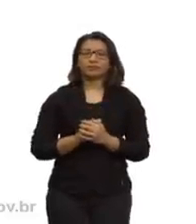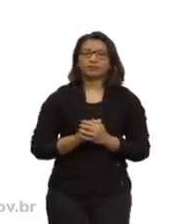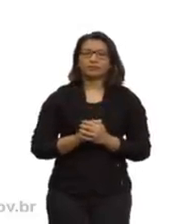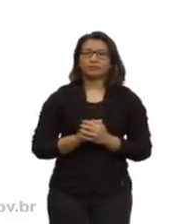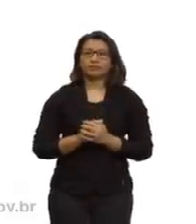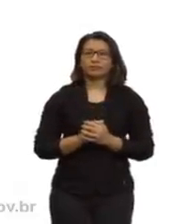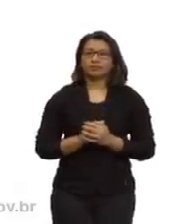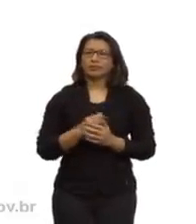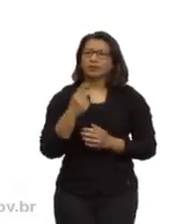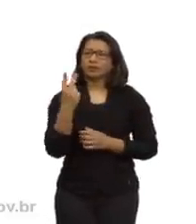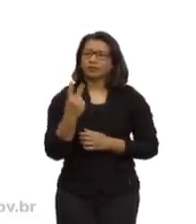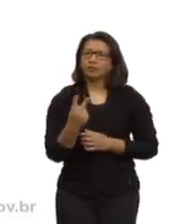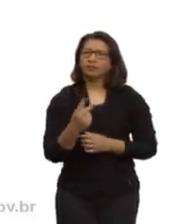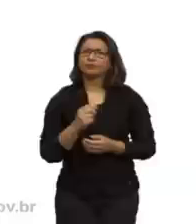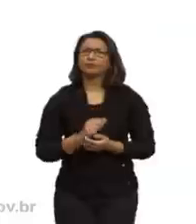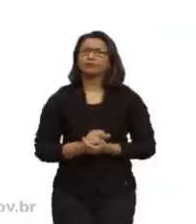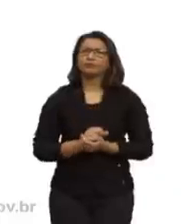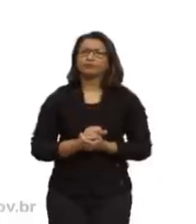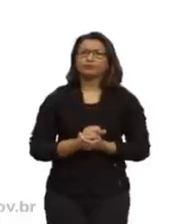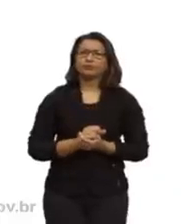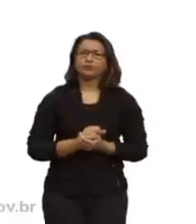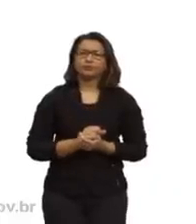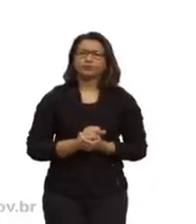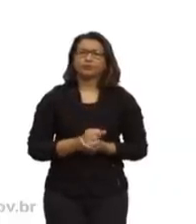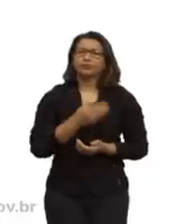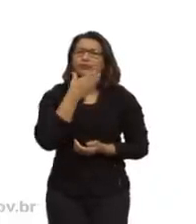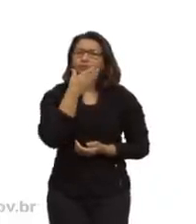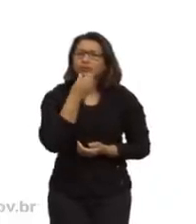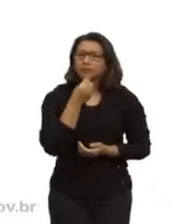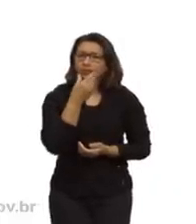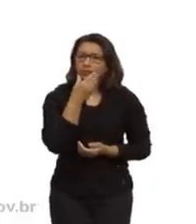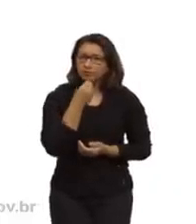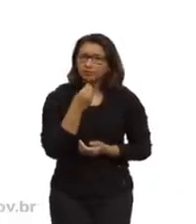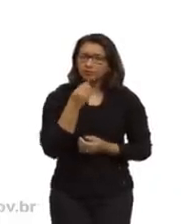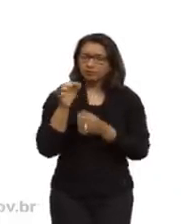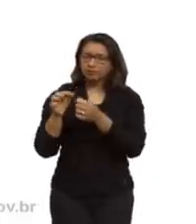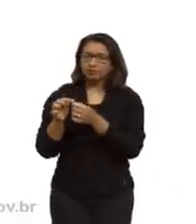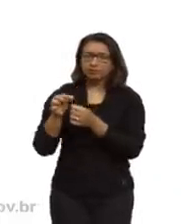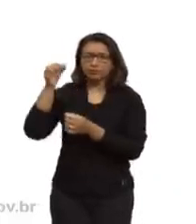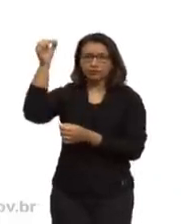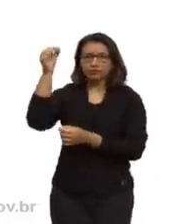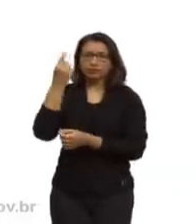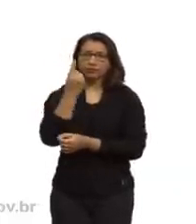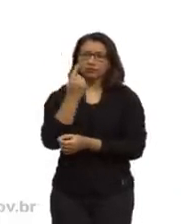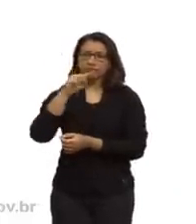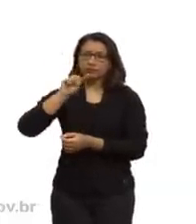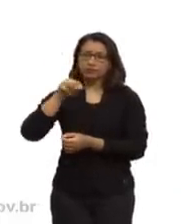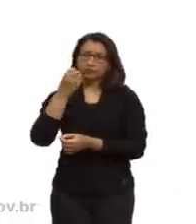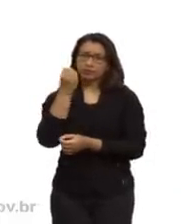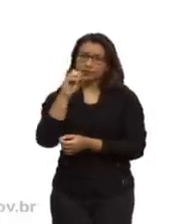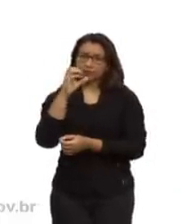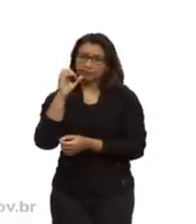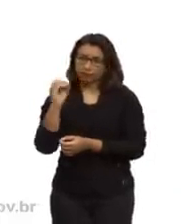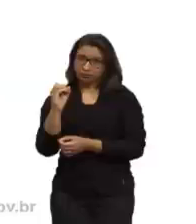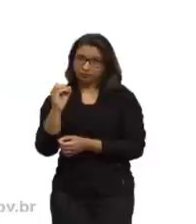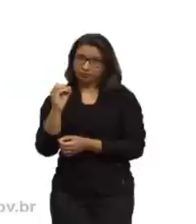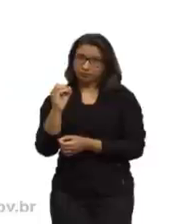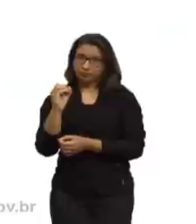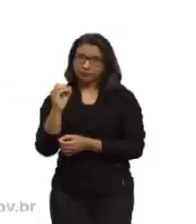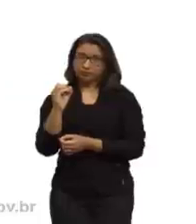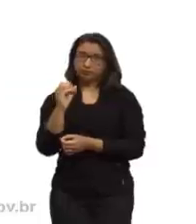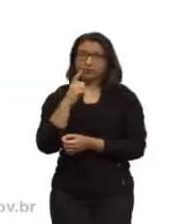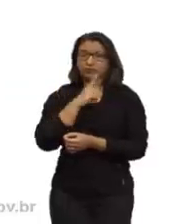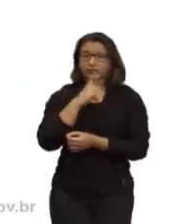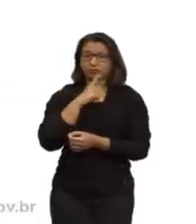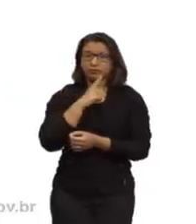Ó, segunda situação, vamos lá. Um homem de 1,80m de altura projeta uma sombra